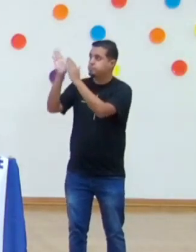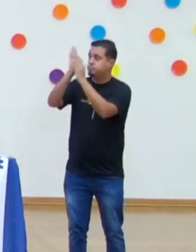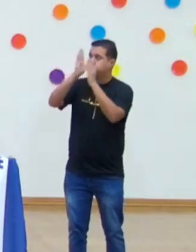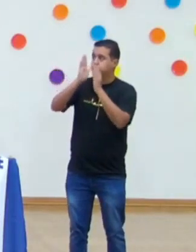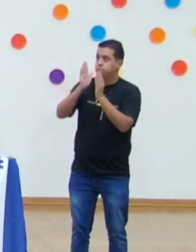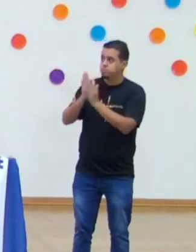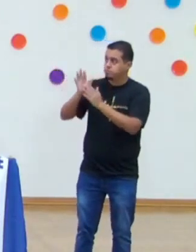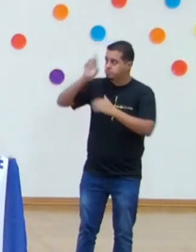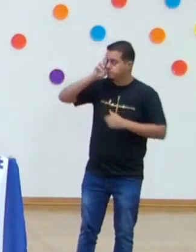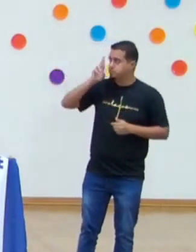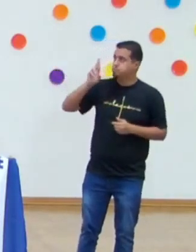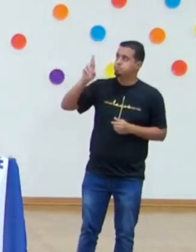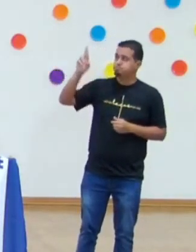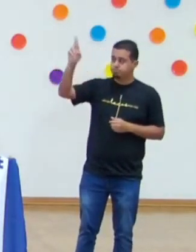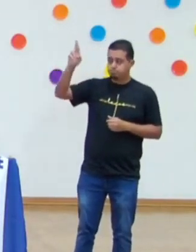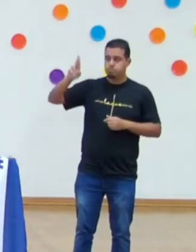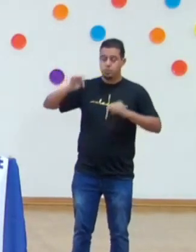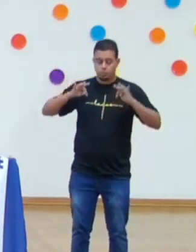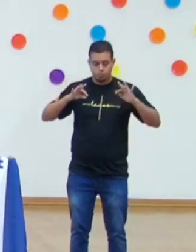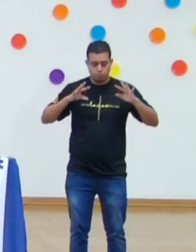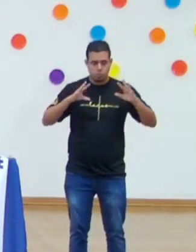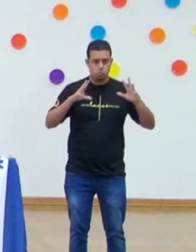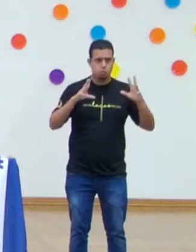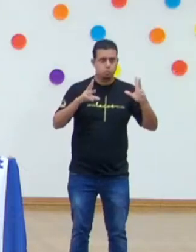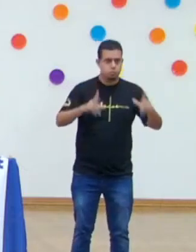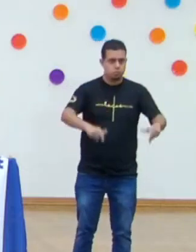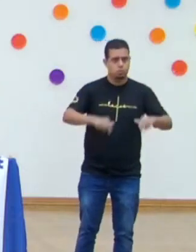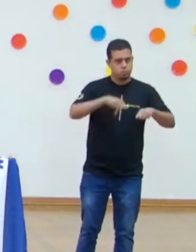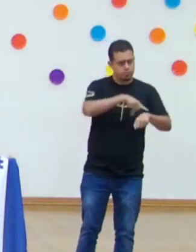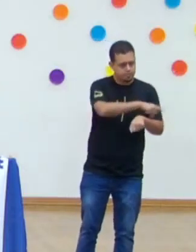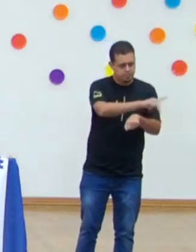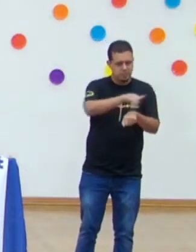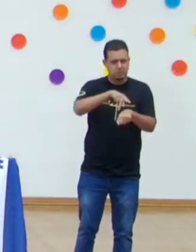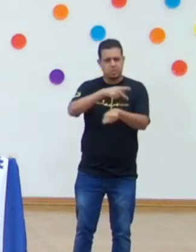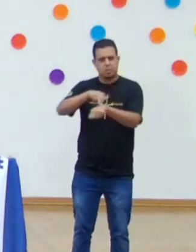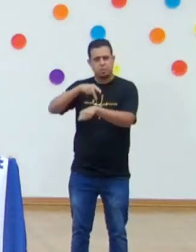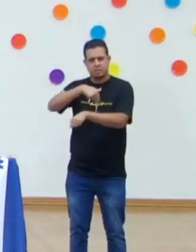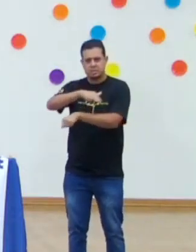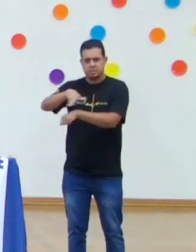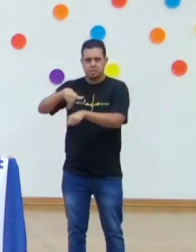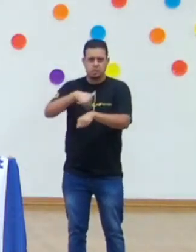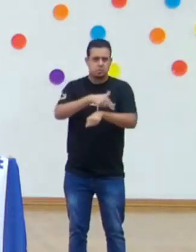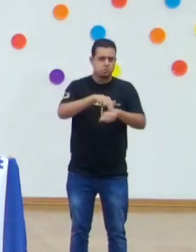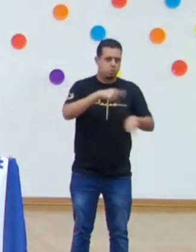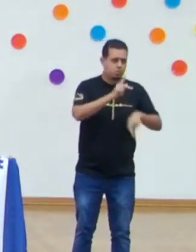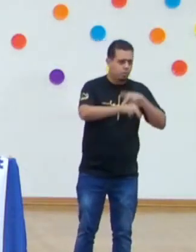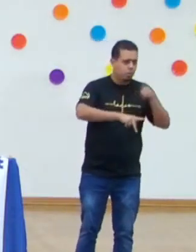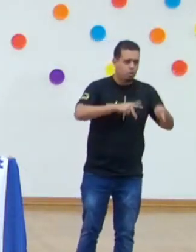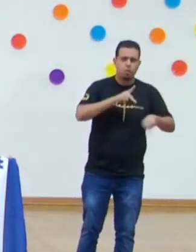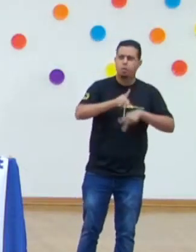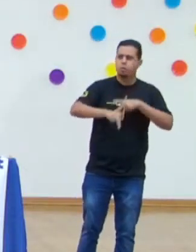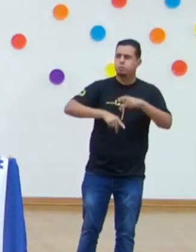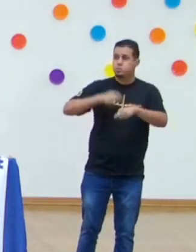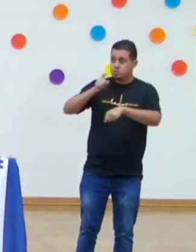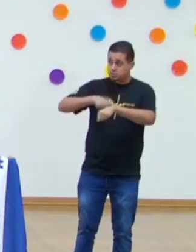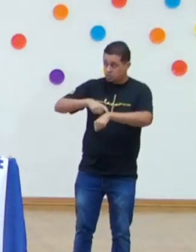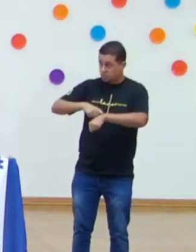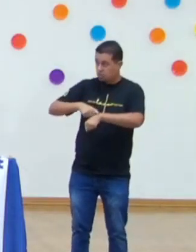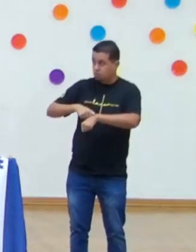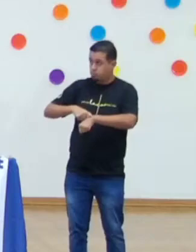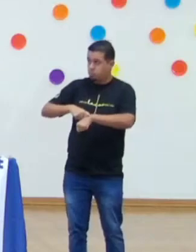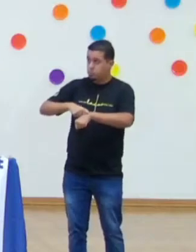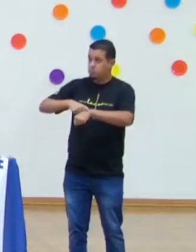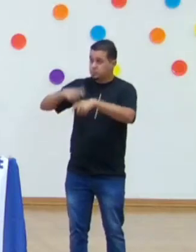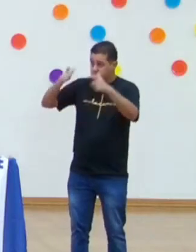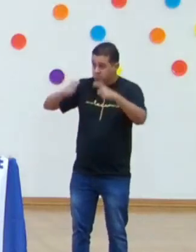louvar. De todas as tribos, povos e nações, do tempo e no espaço, virão